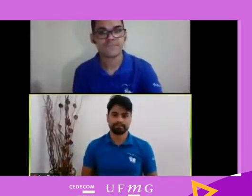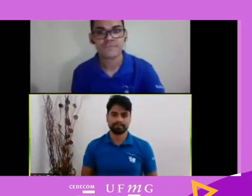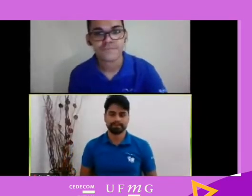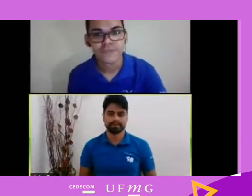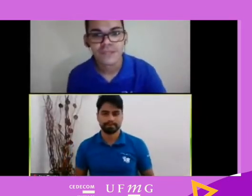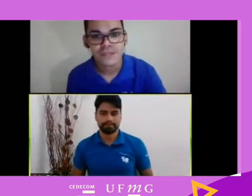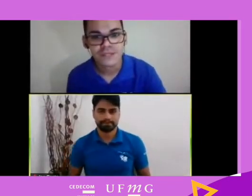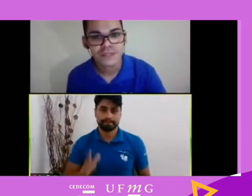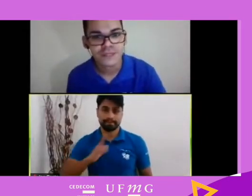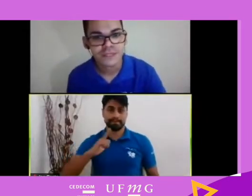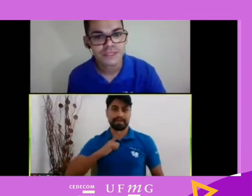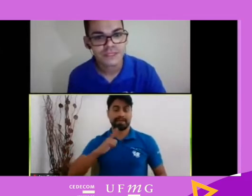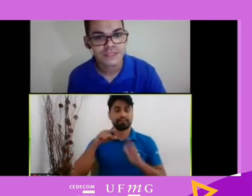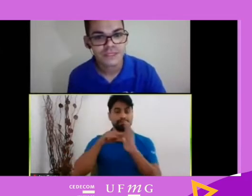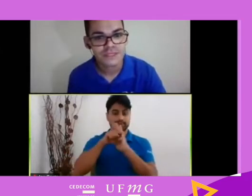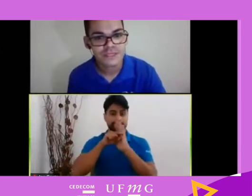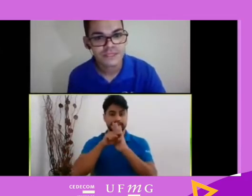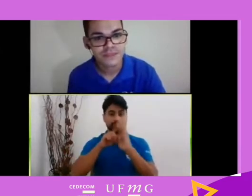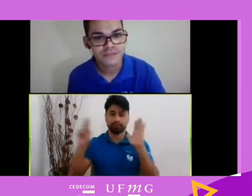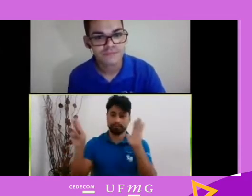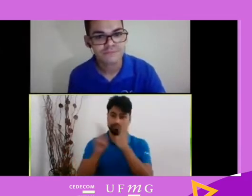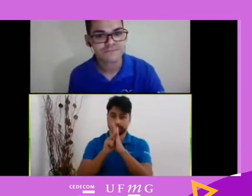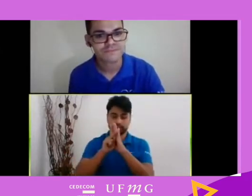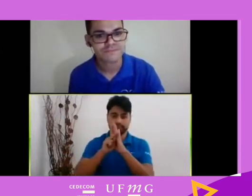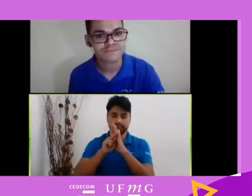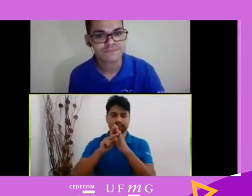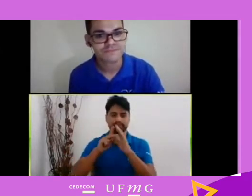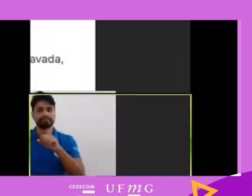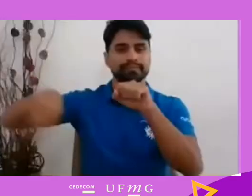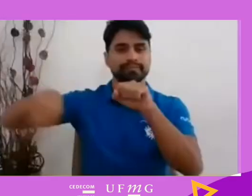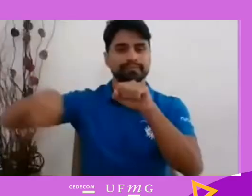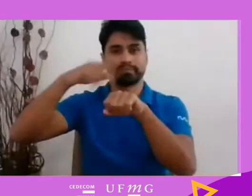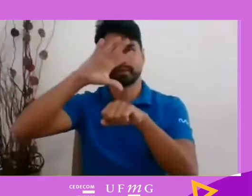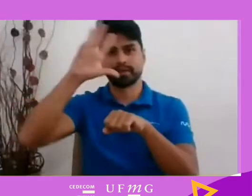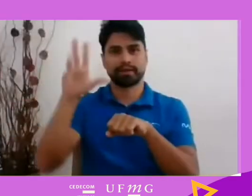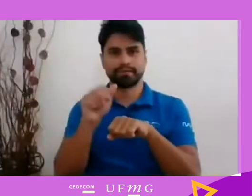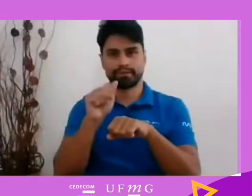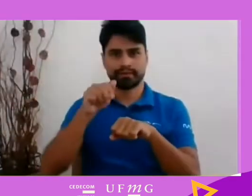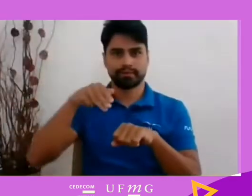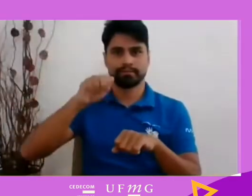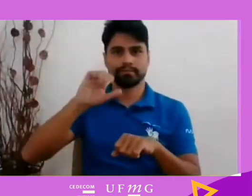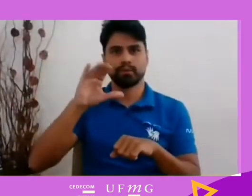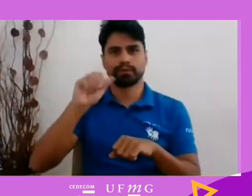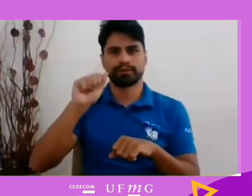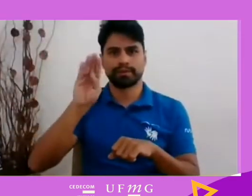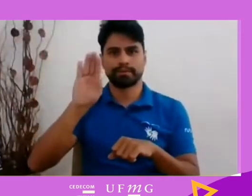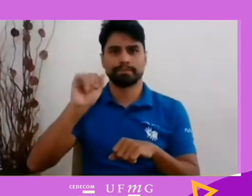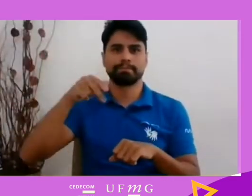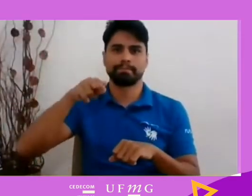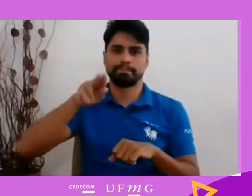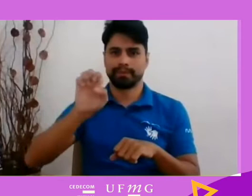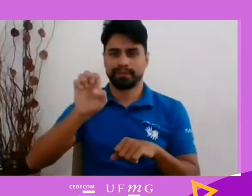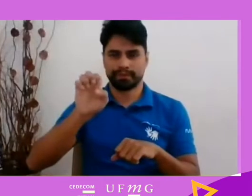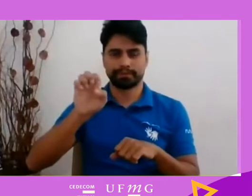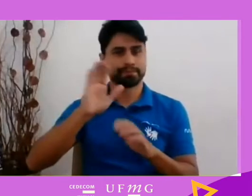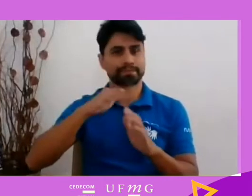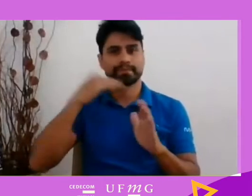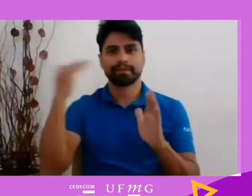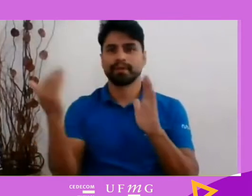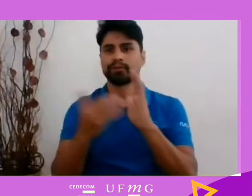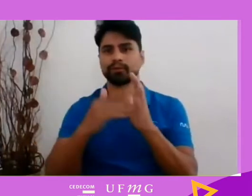pesquisador de Moçambique, onde ele quer levar isso para Moçambique no experimento da tese dele. Qual que é a grande questão? Nós somos todos